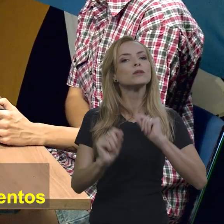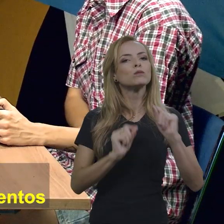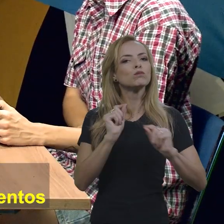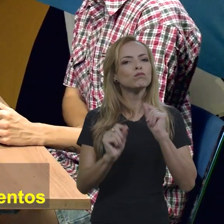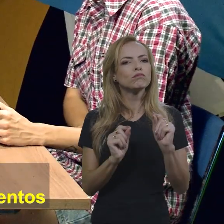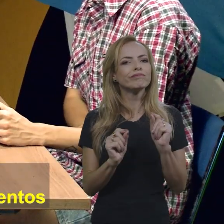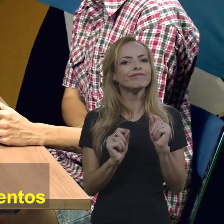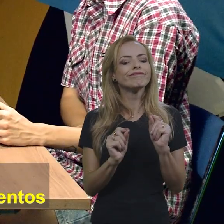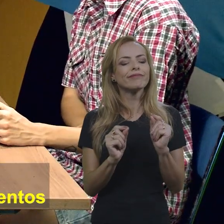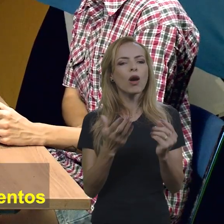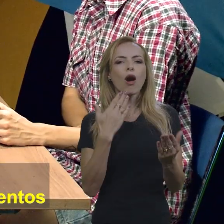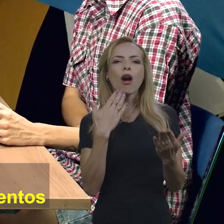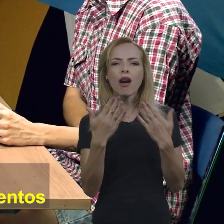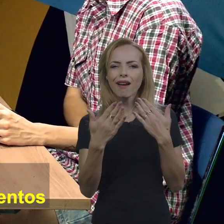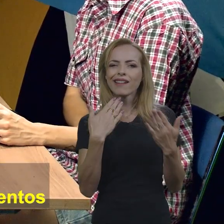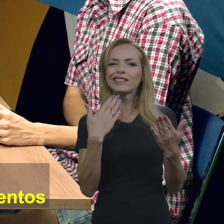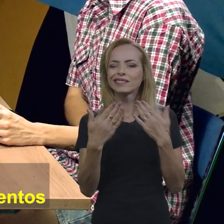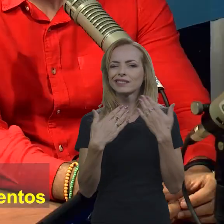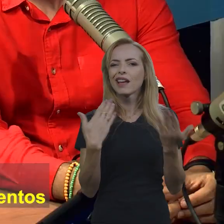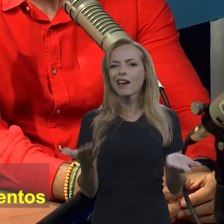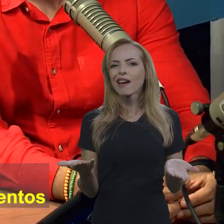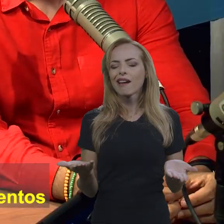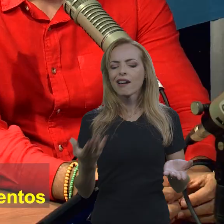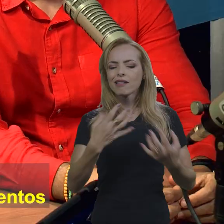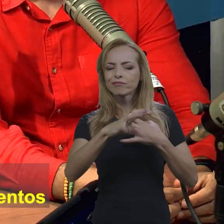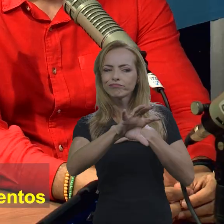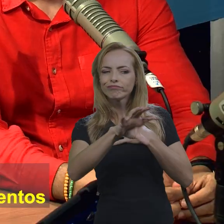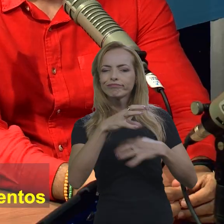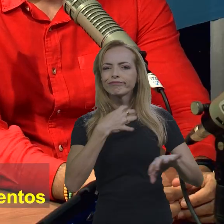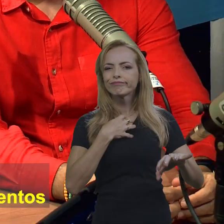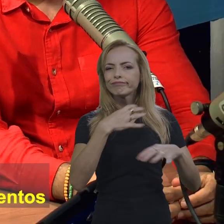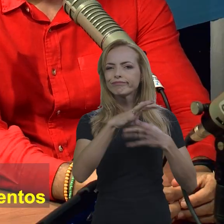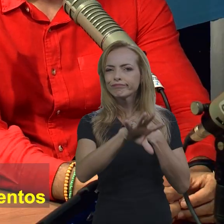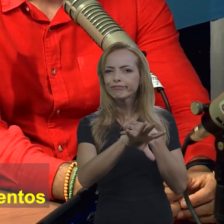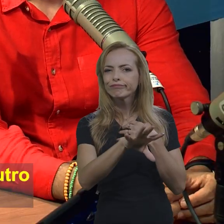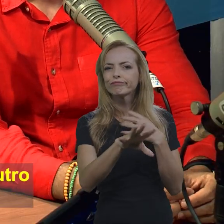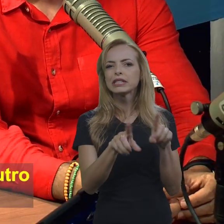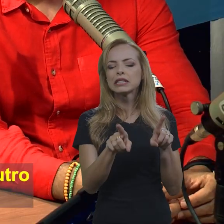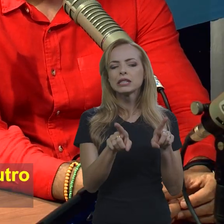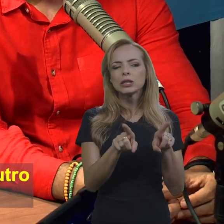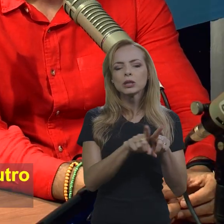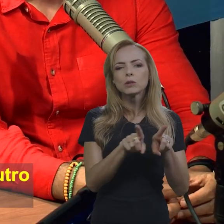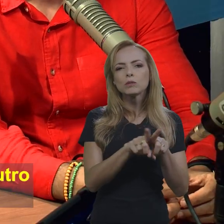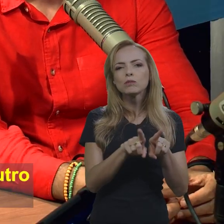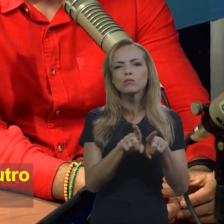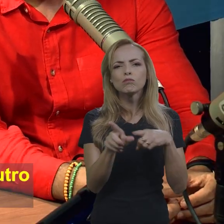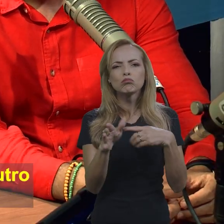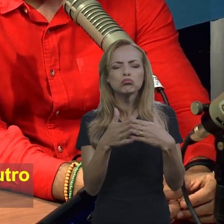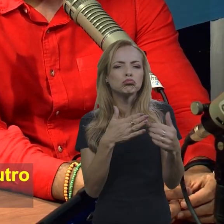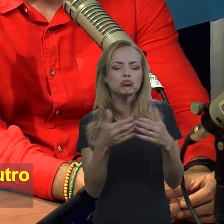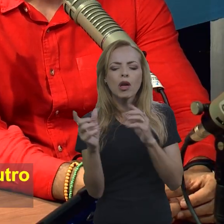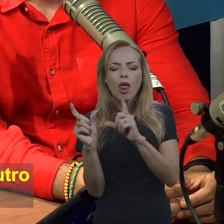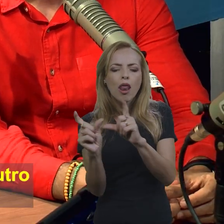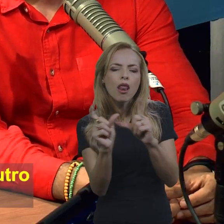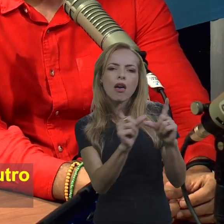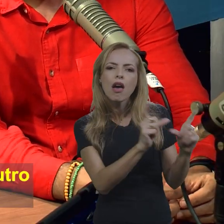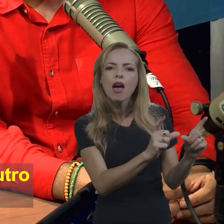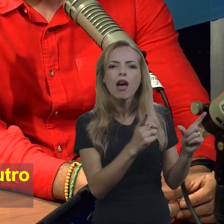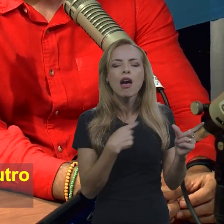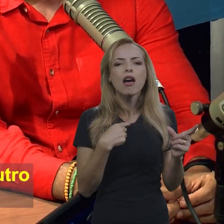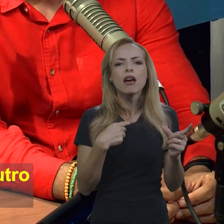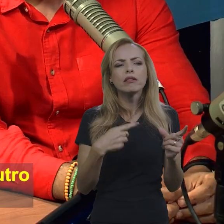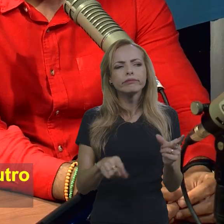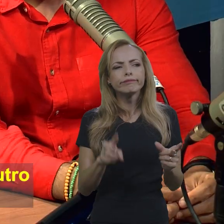sobre isso. Ser mais solidário, né? Em todos os momentos, onde você estiver, né? Que